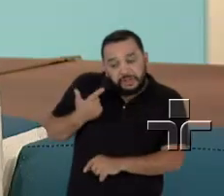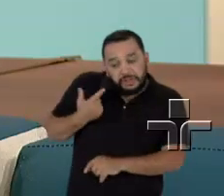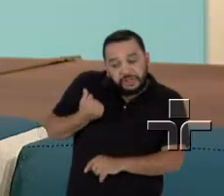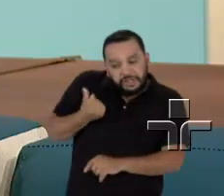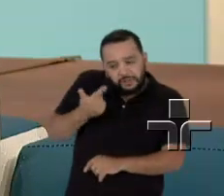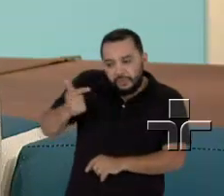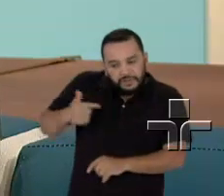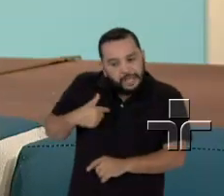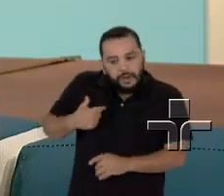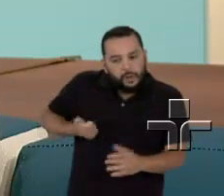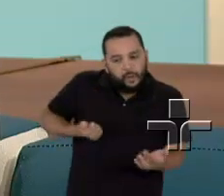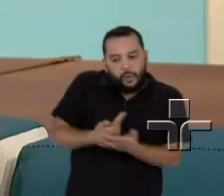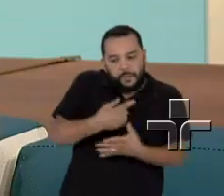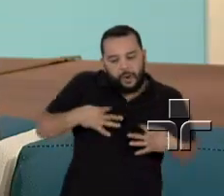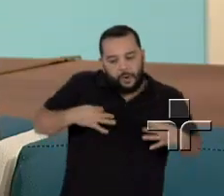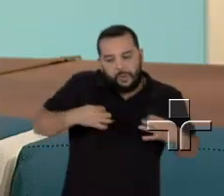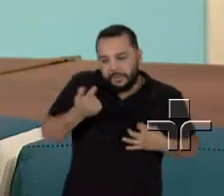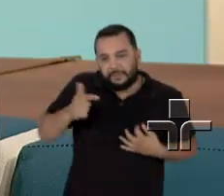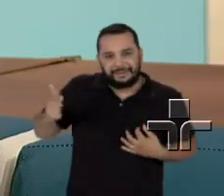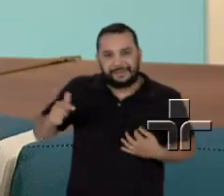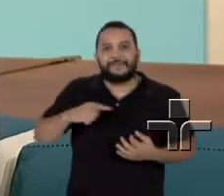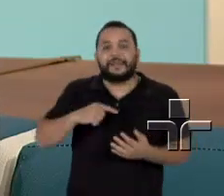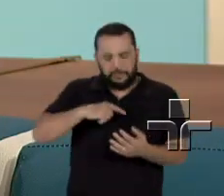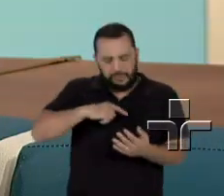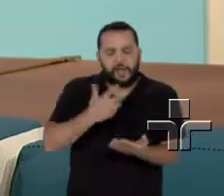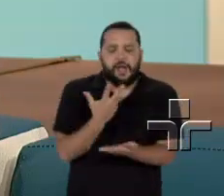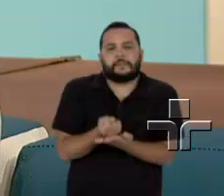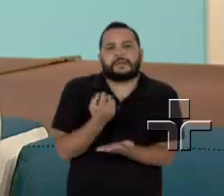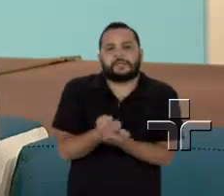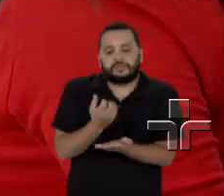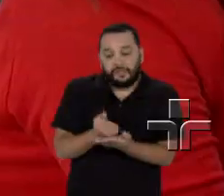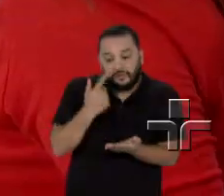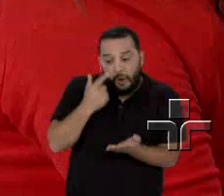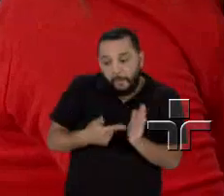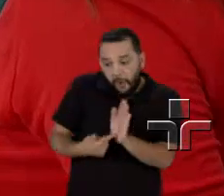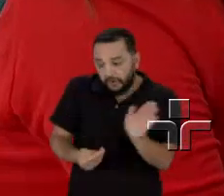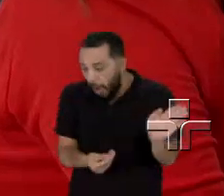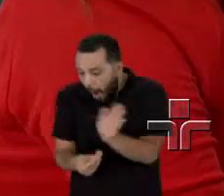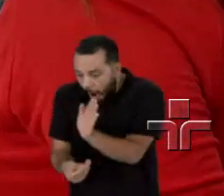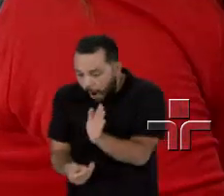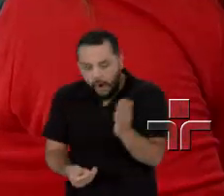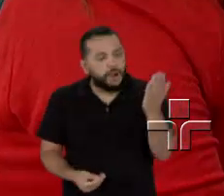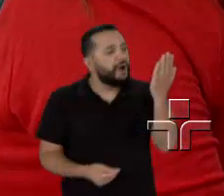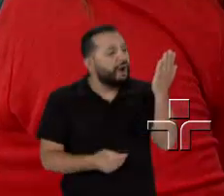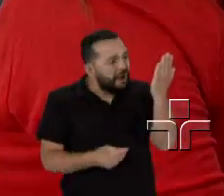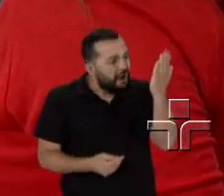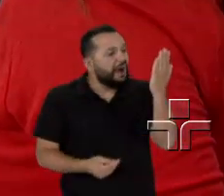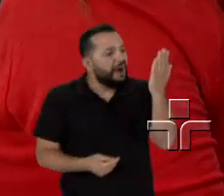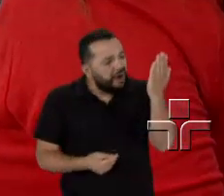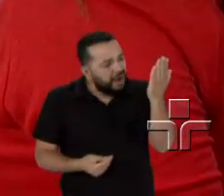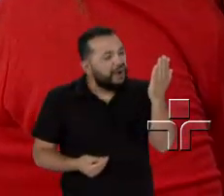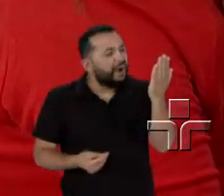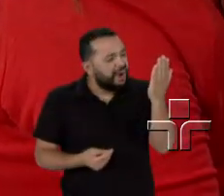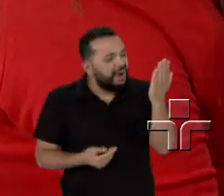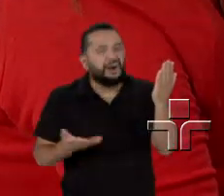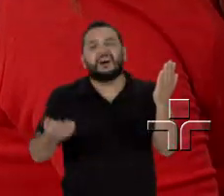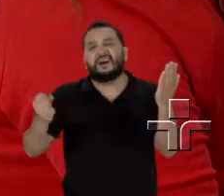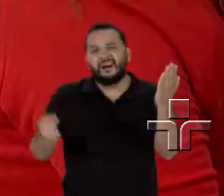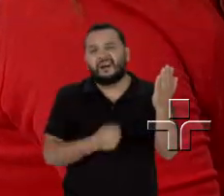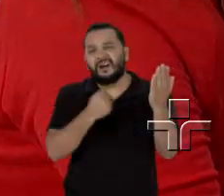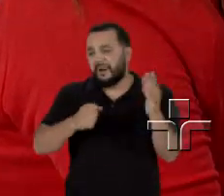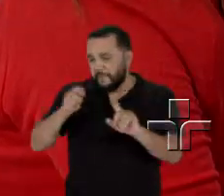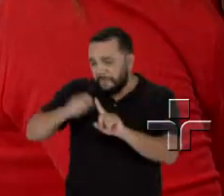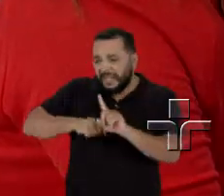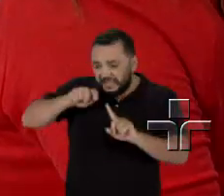para comprar roupa por exemplo então eu tenho aplicativo e mostra pra ela ela viu o aplicativo quanto que a gente já gastou não pode mais atento pode